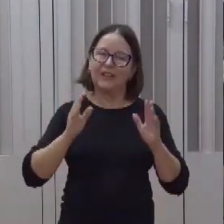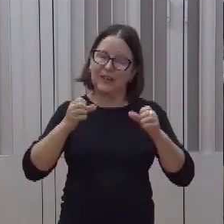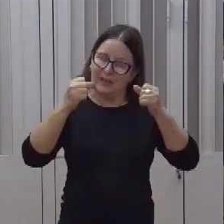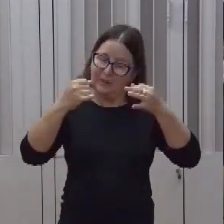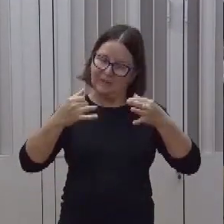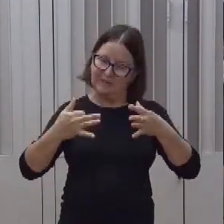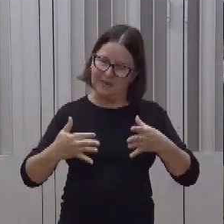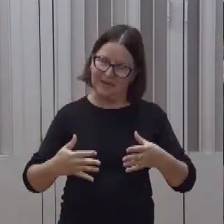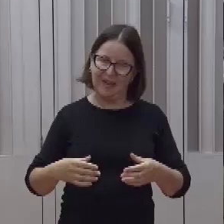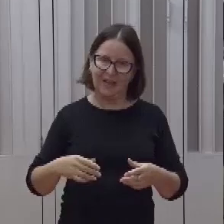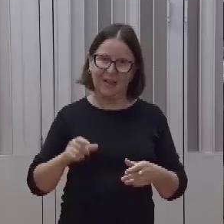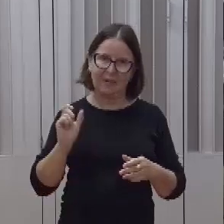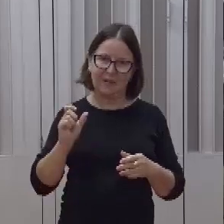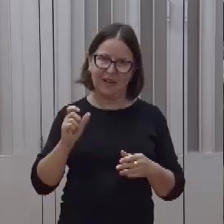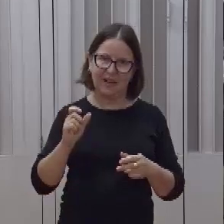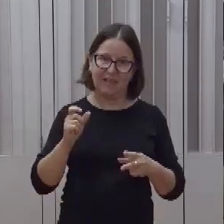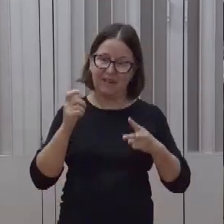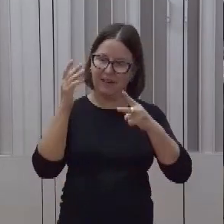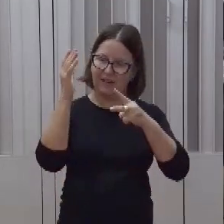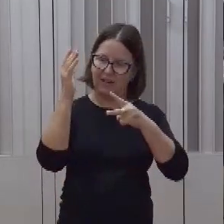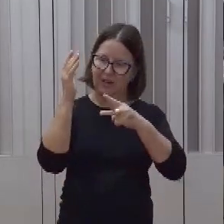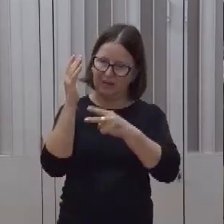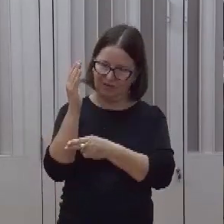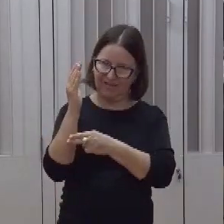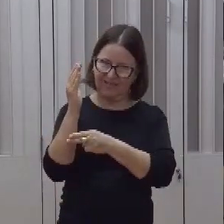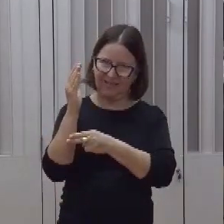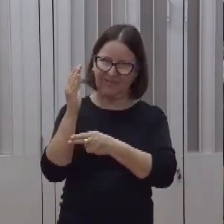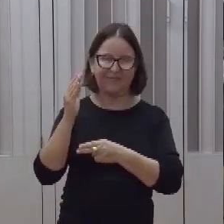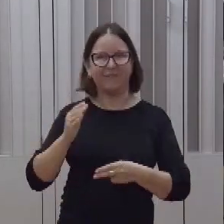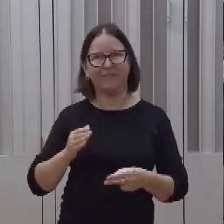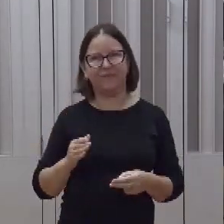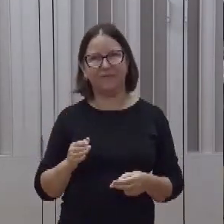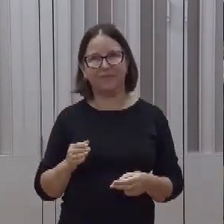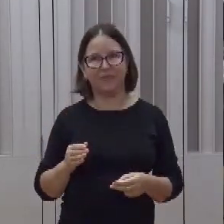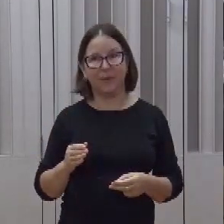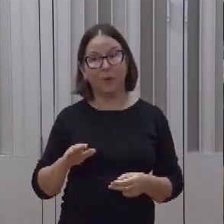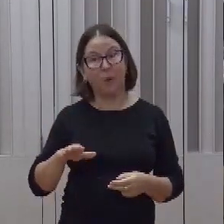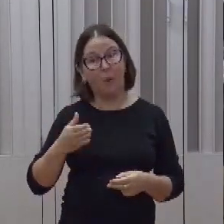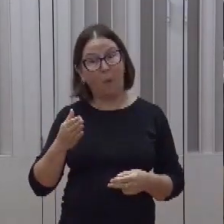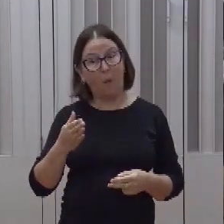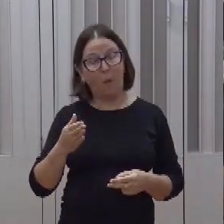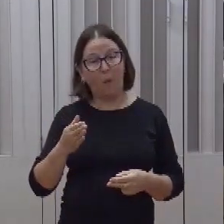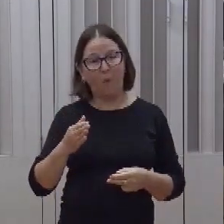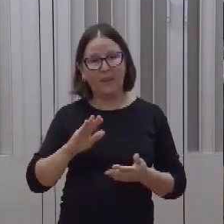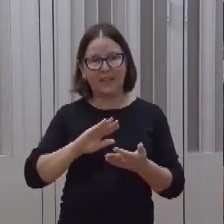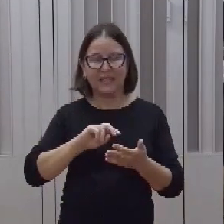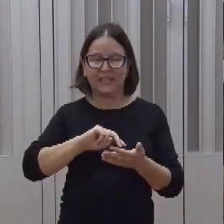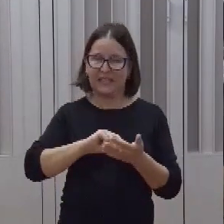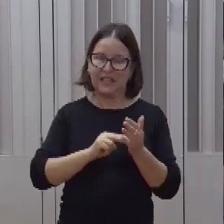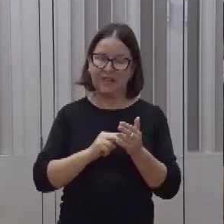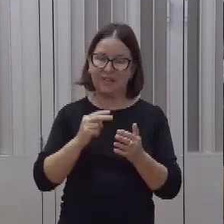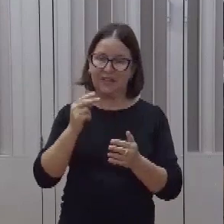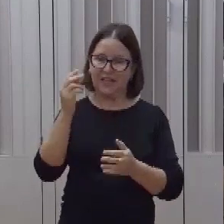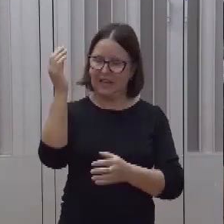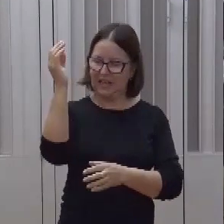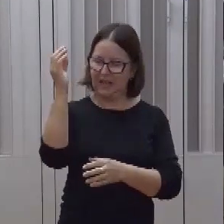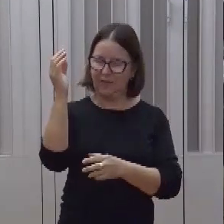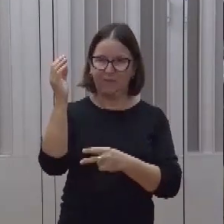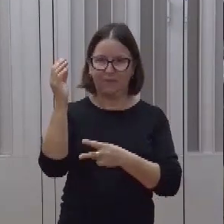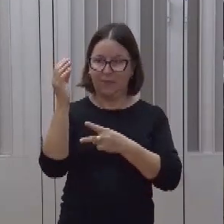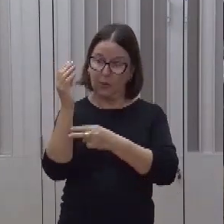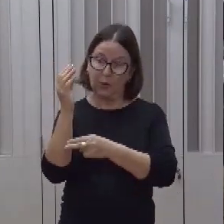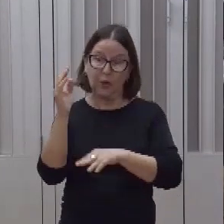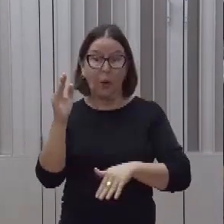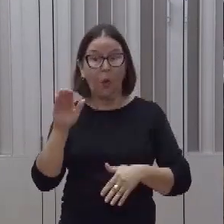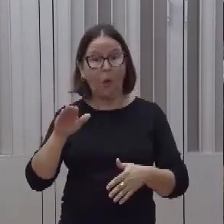que também é perfeitamente traduzida como levanta, ergue, porque